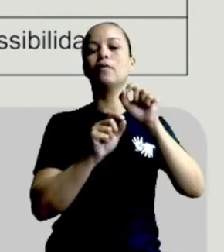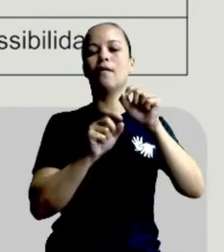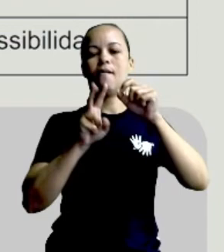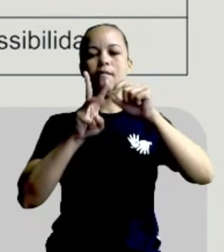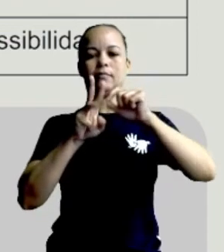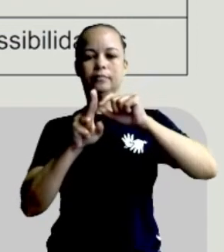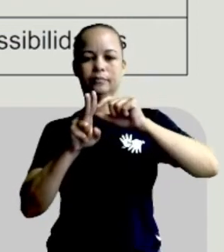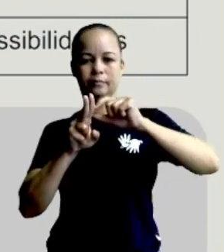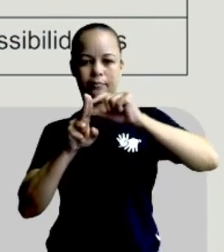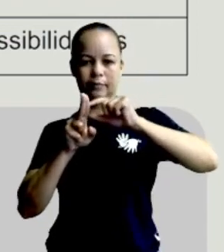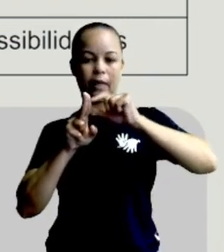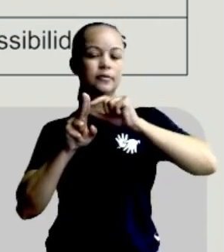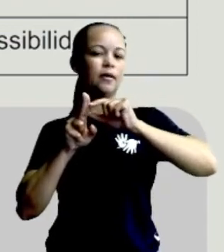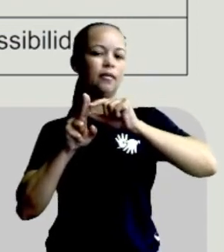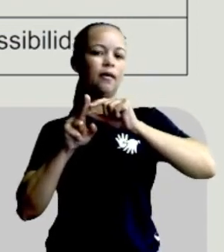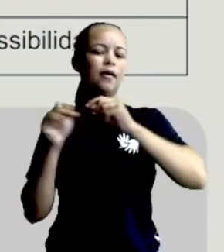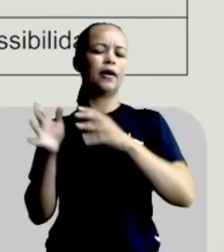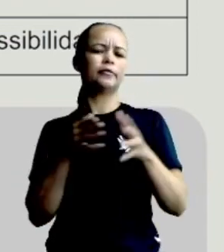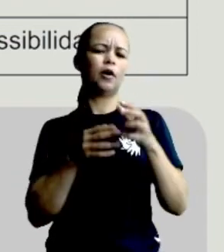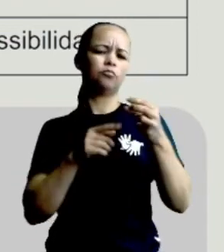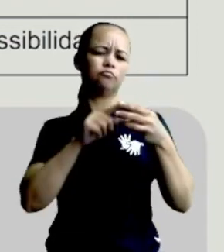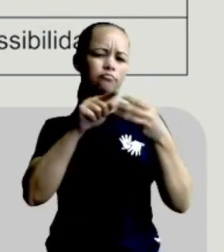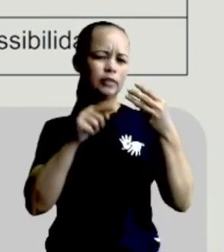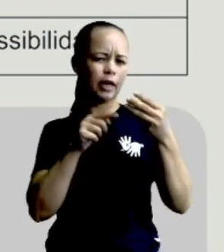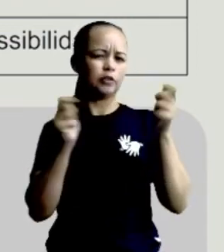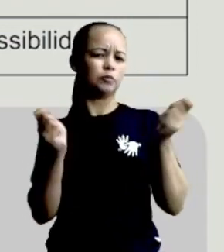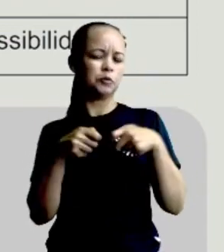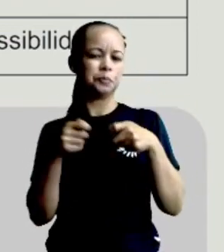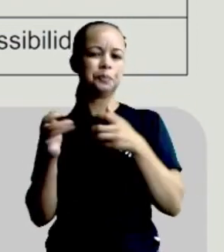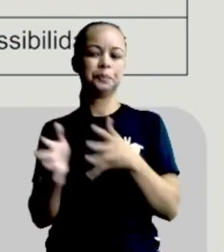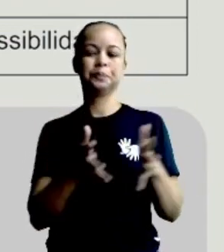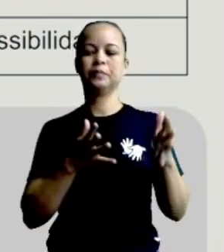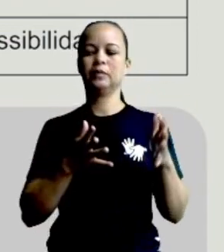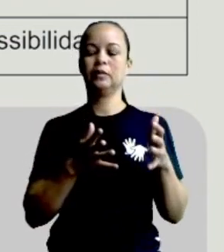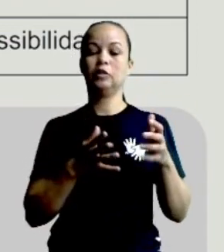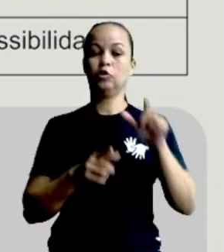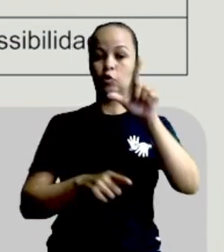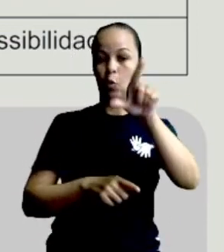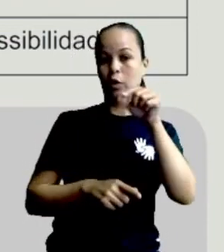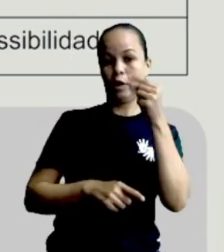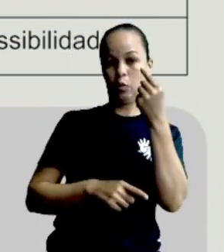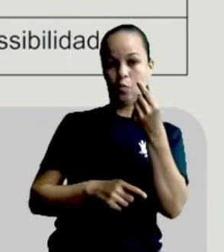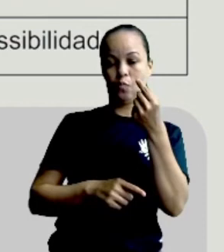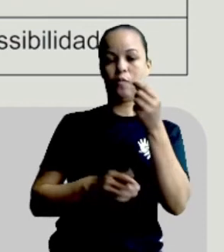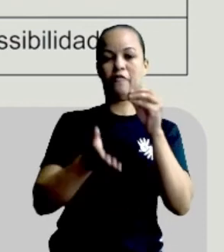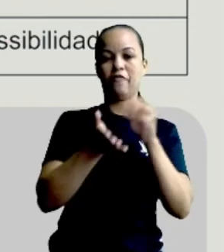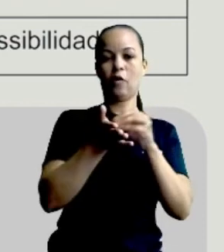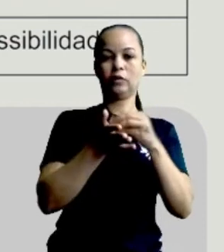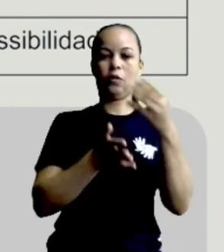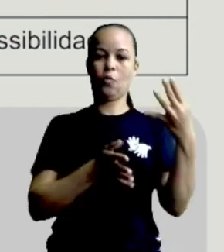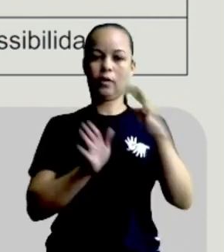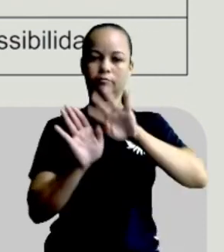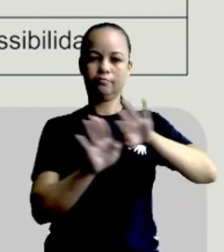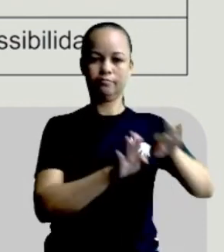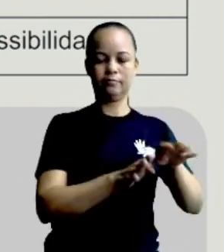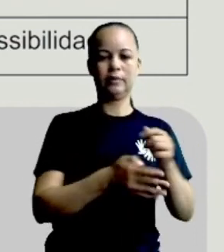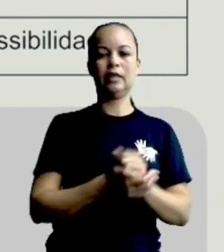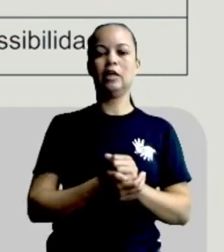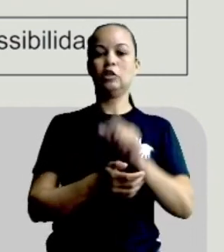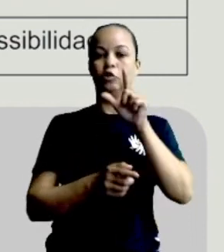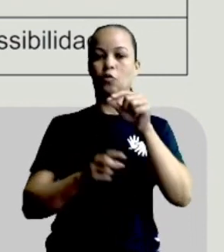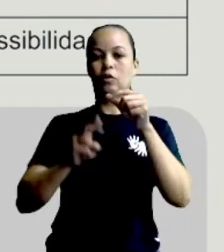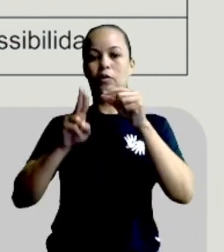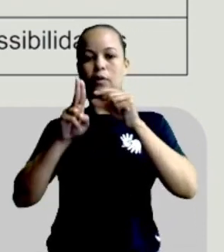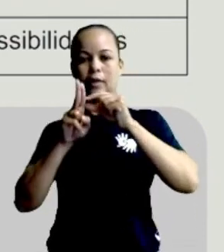Então, 3 possibilidades aí, lembrando que escolhi uma, sobra 4 na dezena. Escolhi uma na dezena, sobra 3